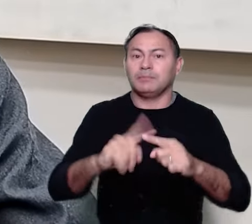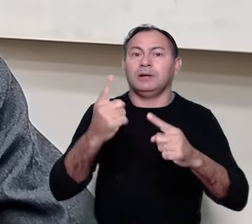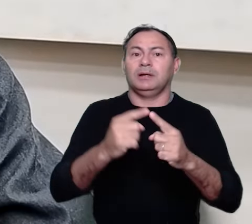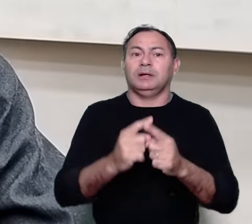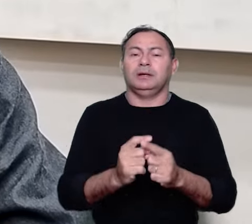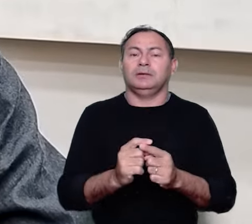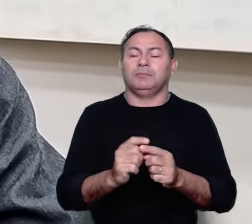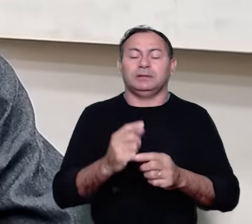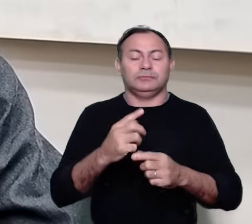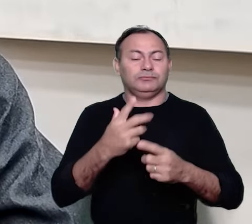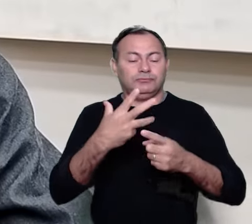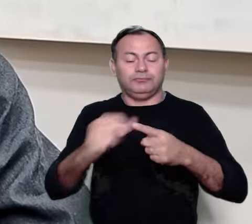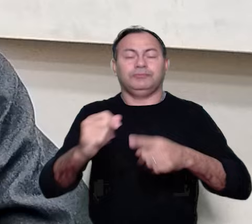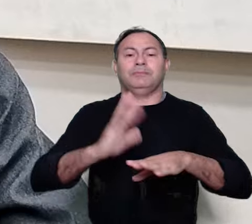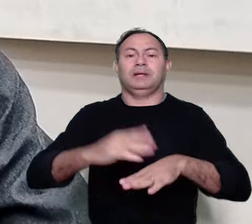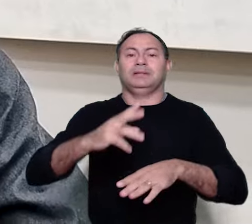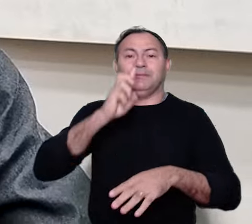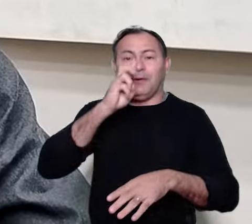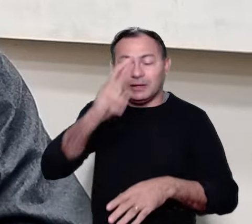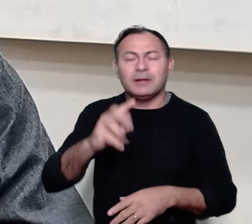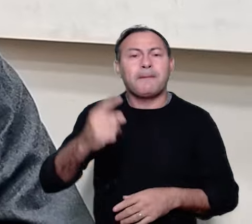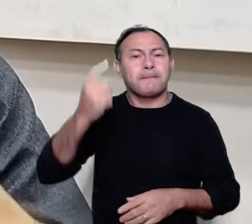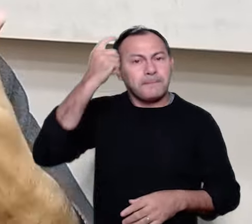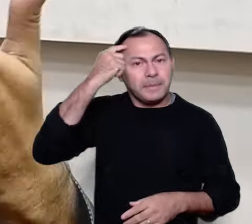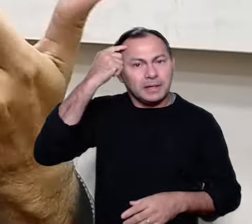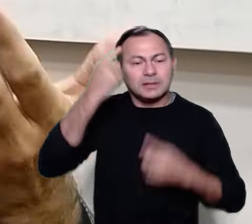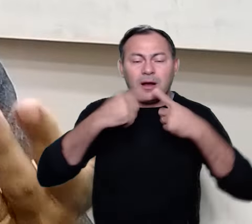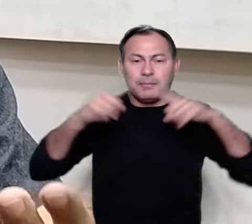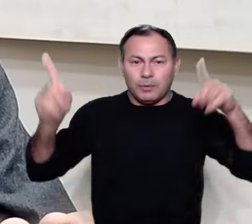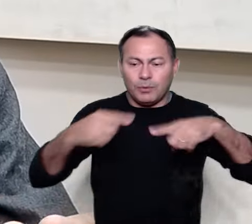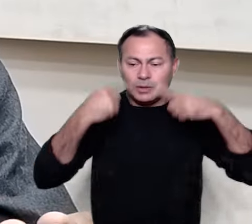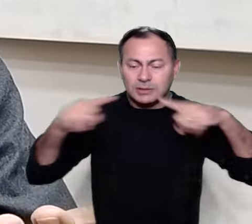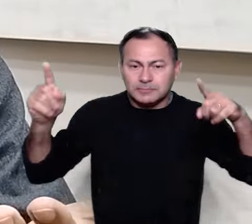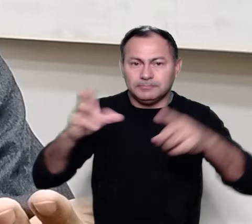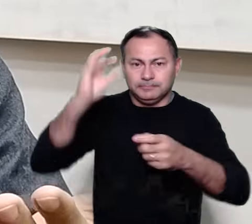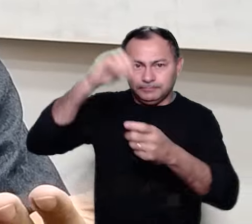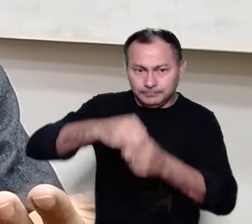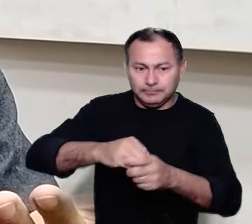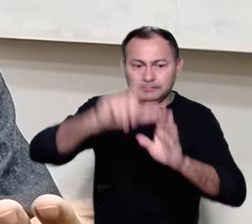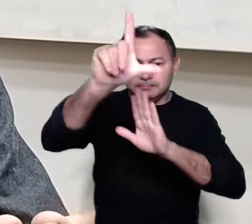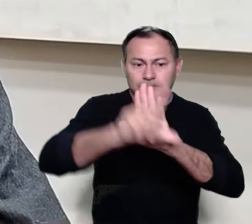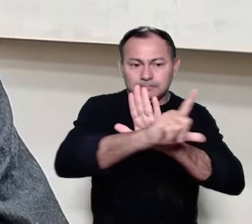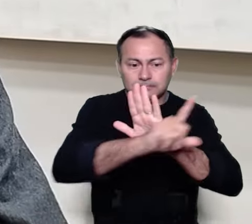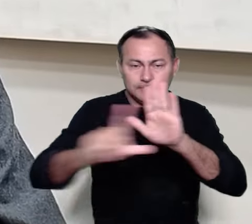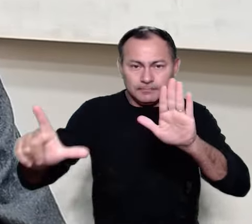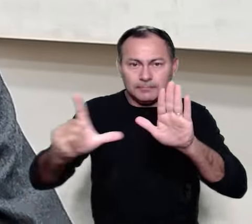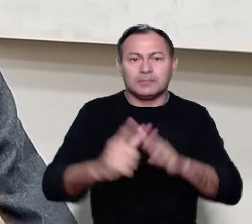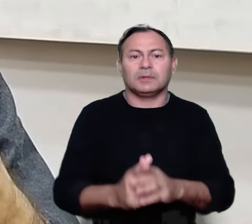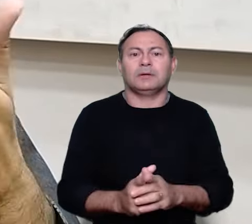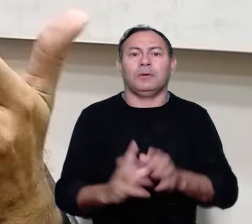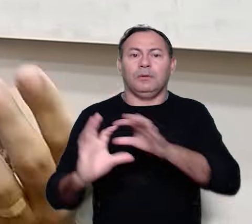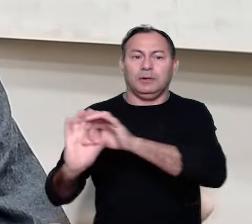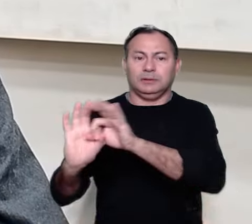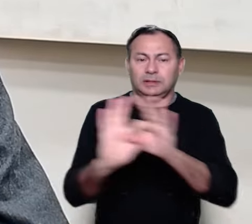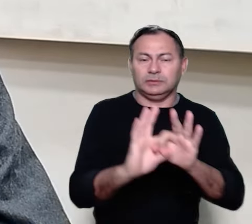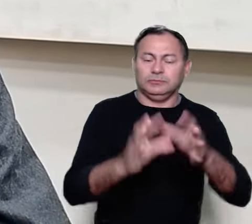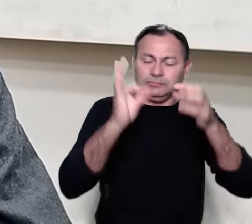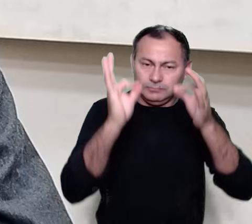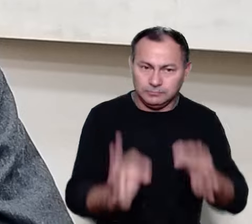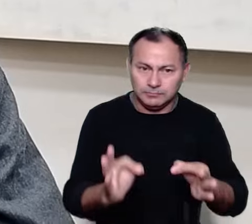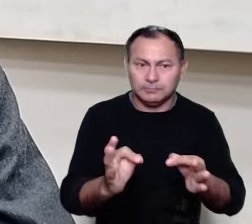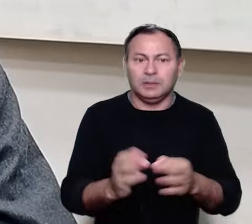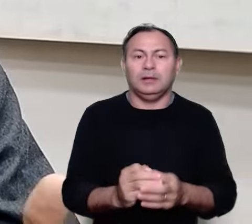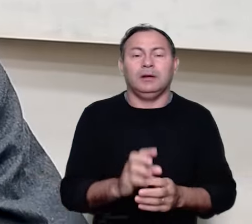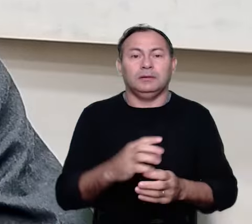mas que os supera. Ele pensa a música como parte integrante da liturgia, contextos